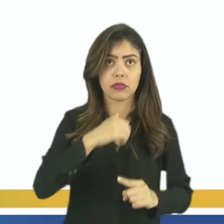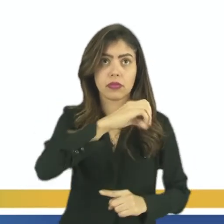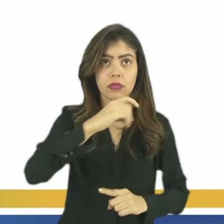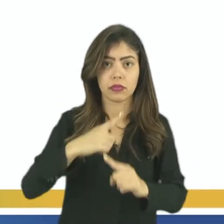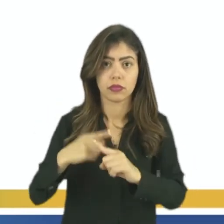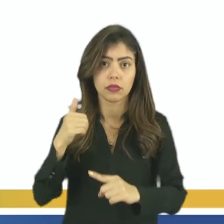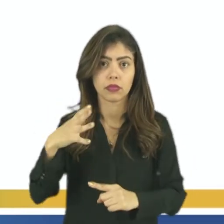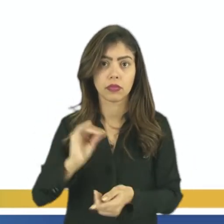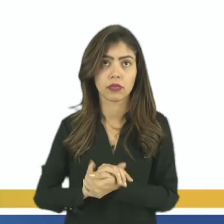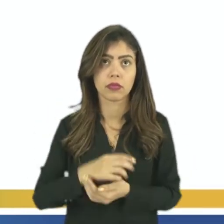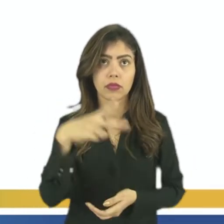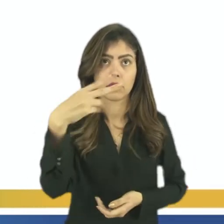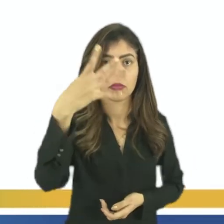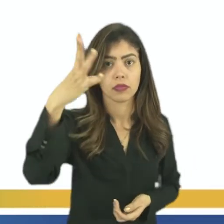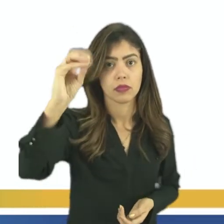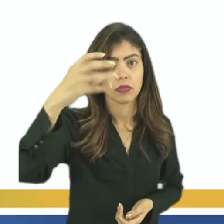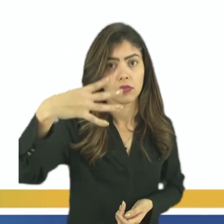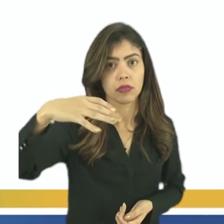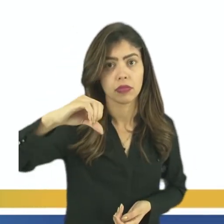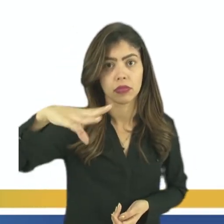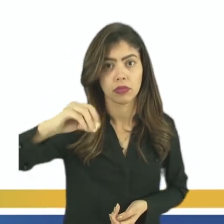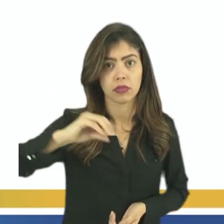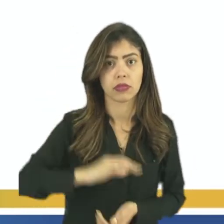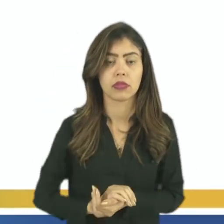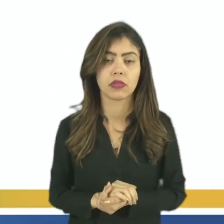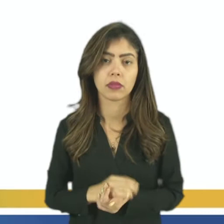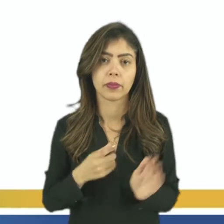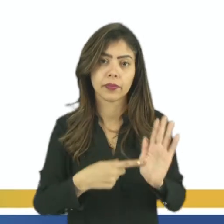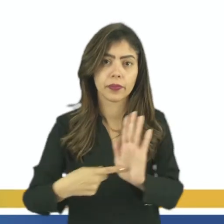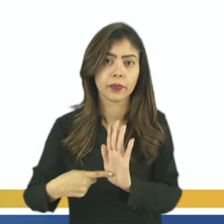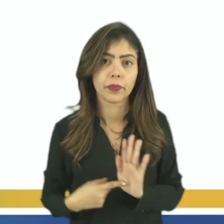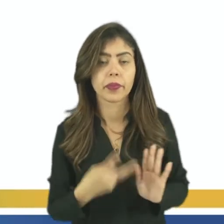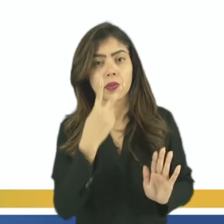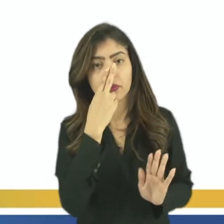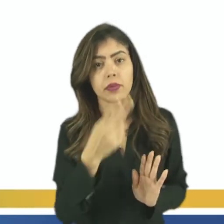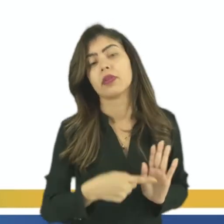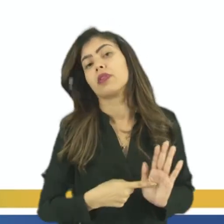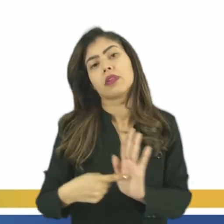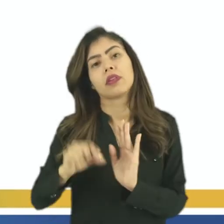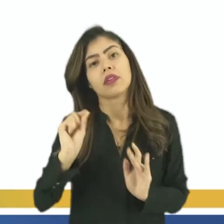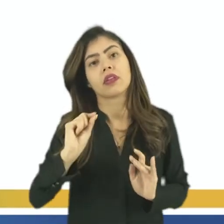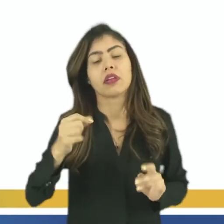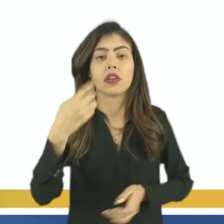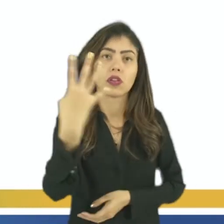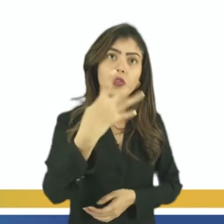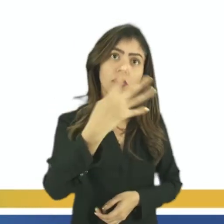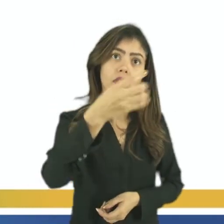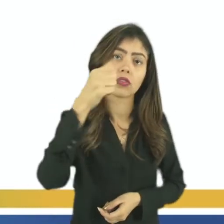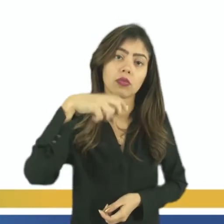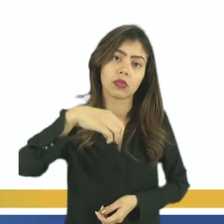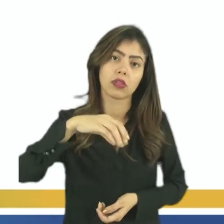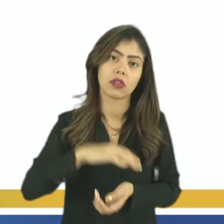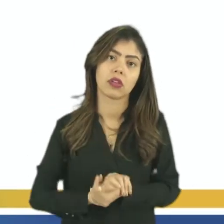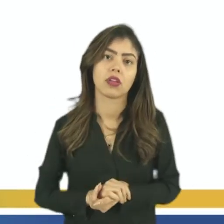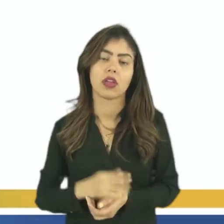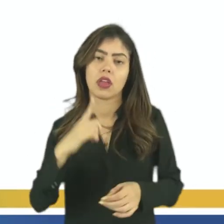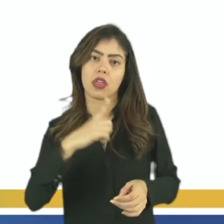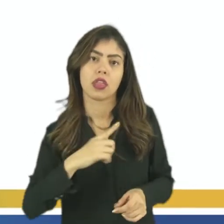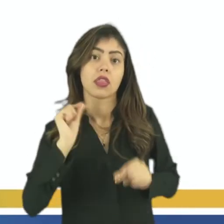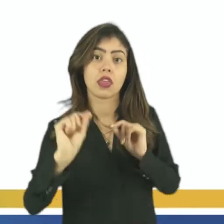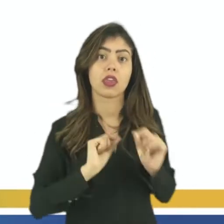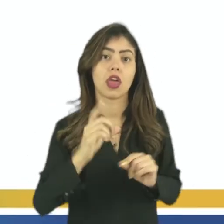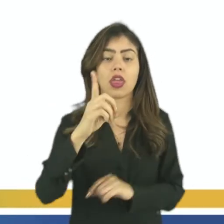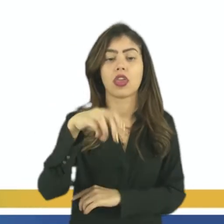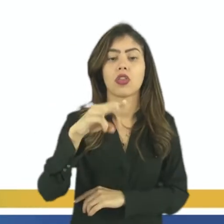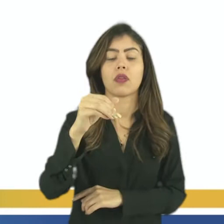40 sobre 90 a fração 40 sobre 90 é equivalente a fração 4 sobre nove e ela tem